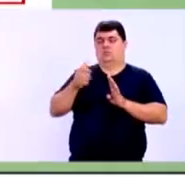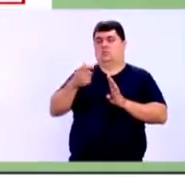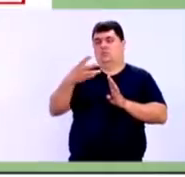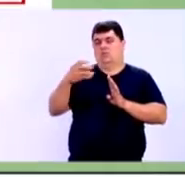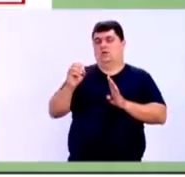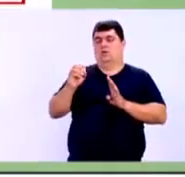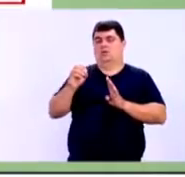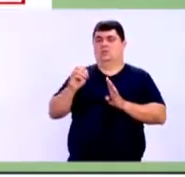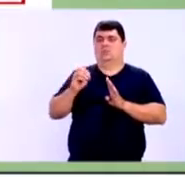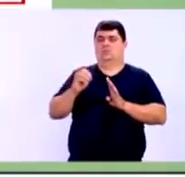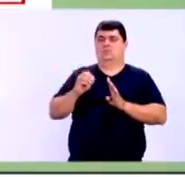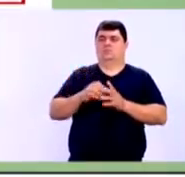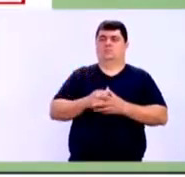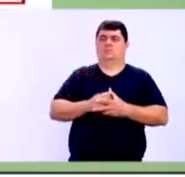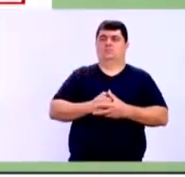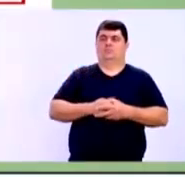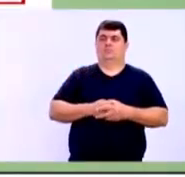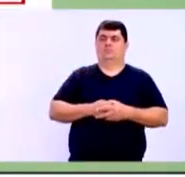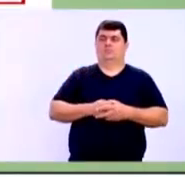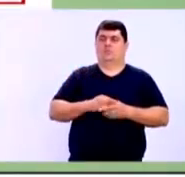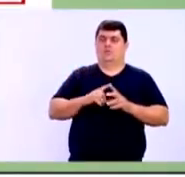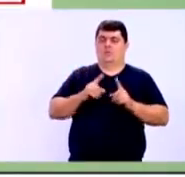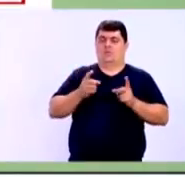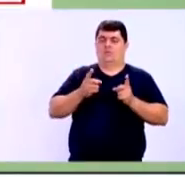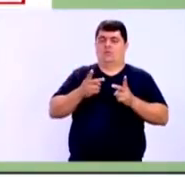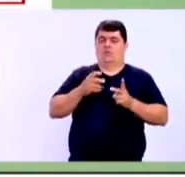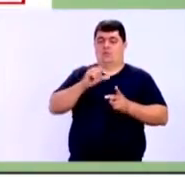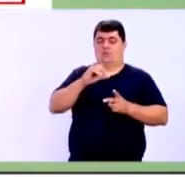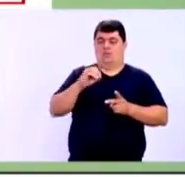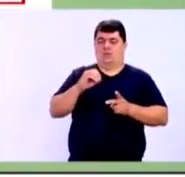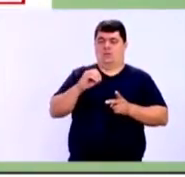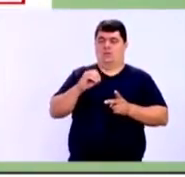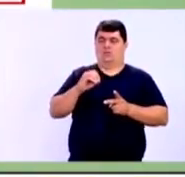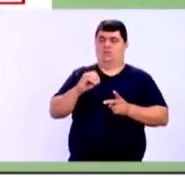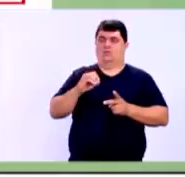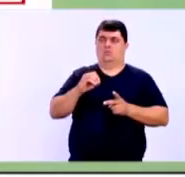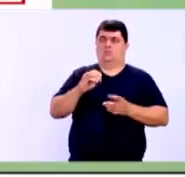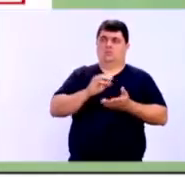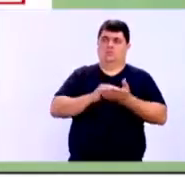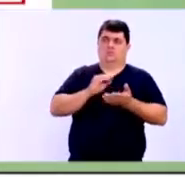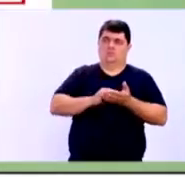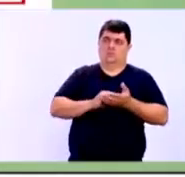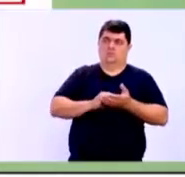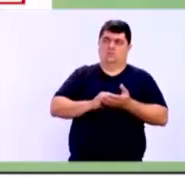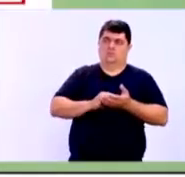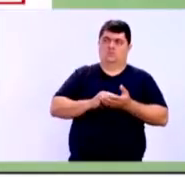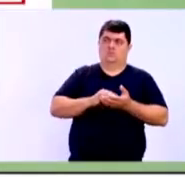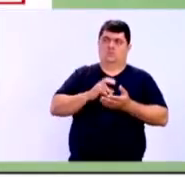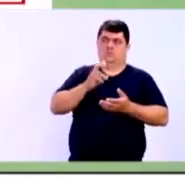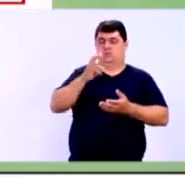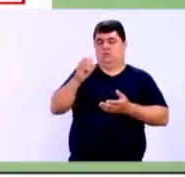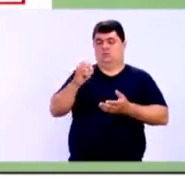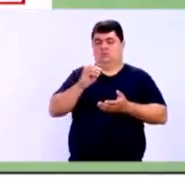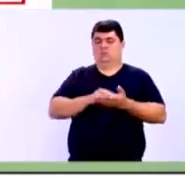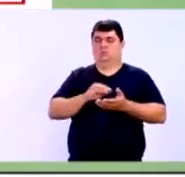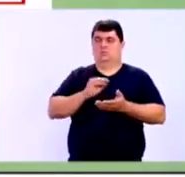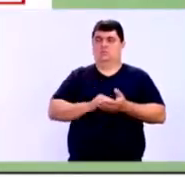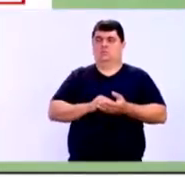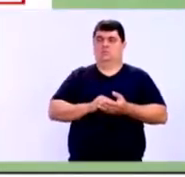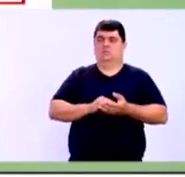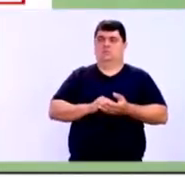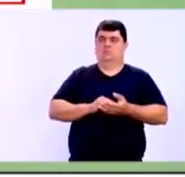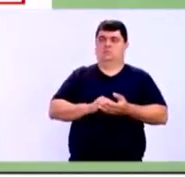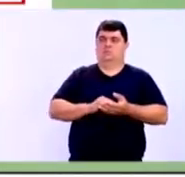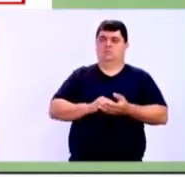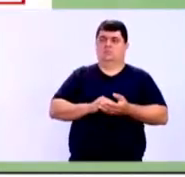unidades. Então botamos 40. Mas foi vendido 90. Faltou quanto? Faltou 50. Então essas